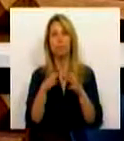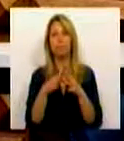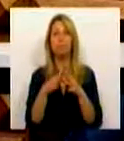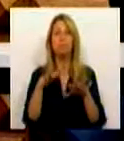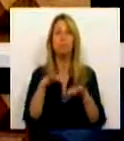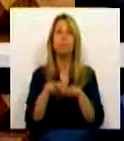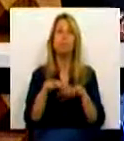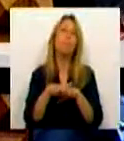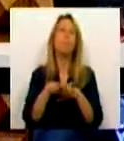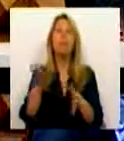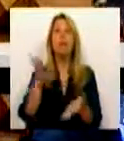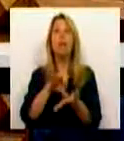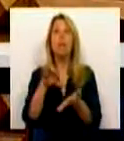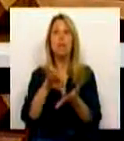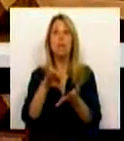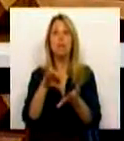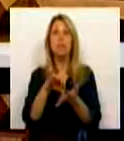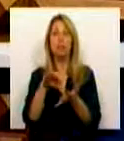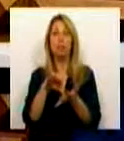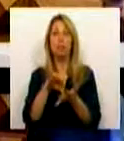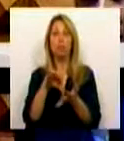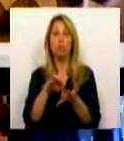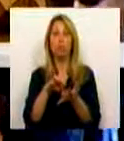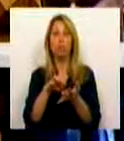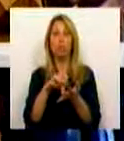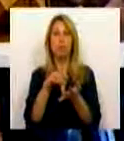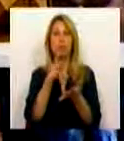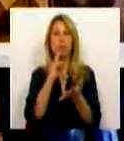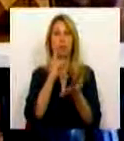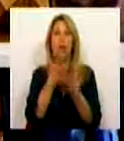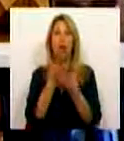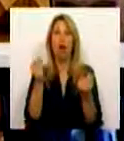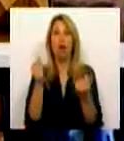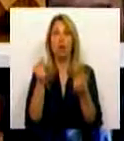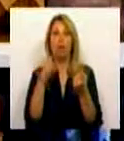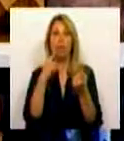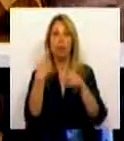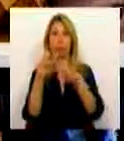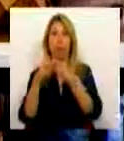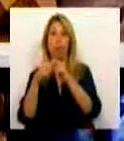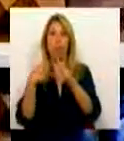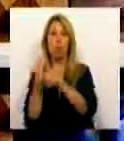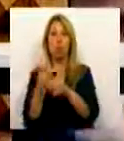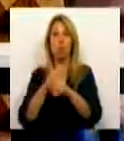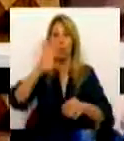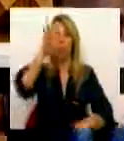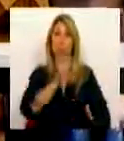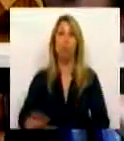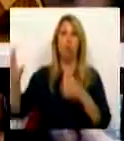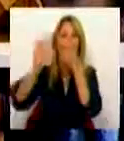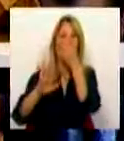a rede dos centros de conflitos de consumo a todo o país, corresponde de facto àquilo que é a premissa